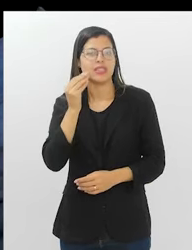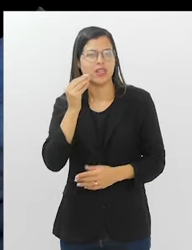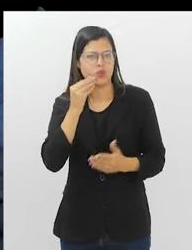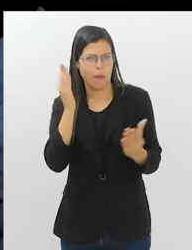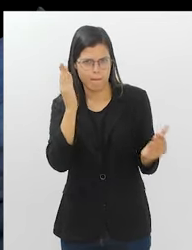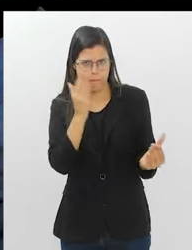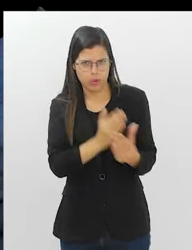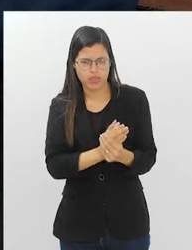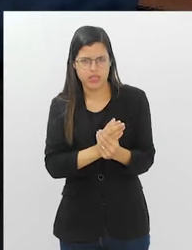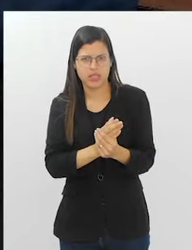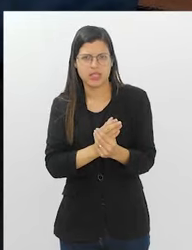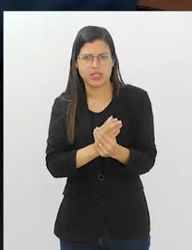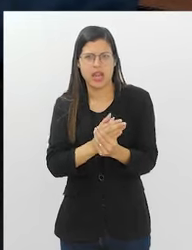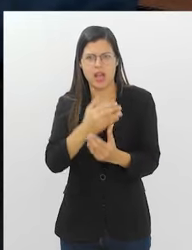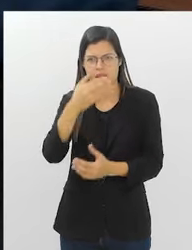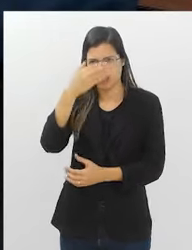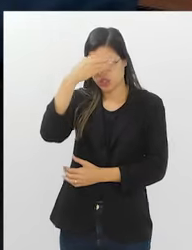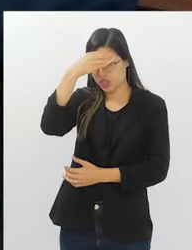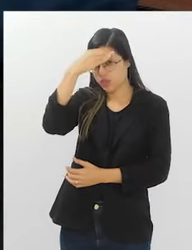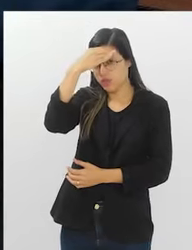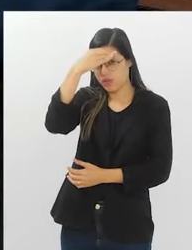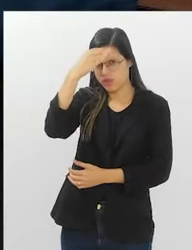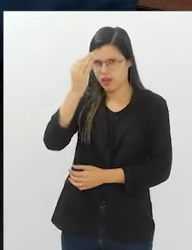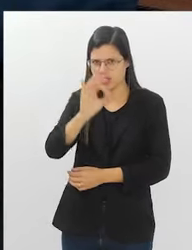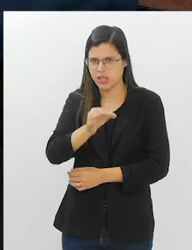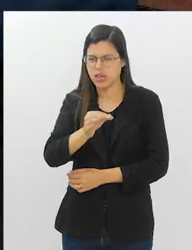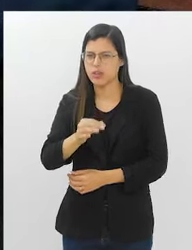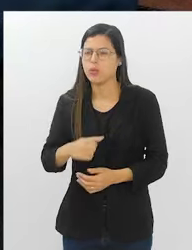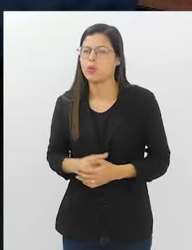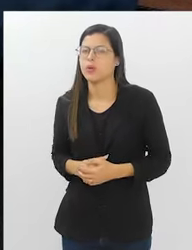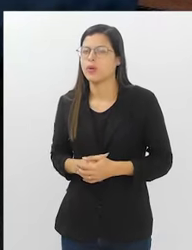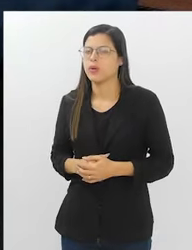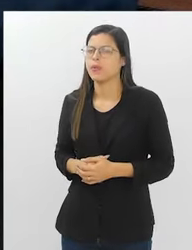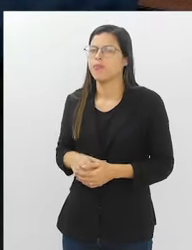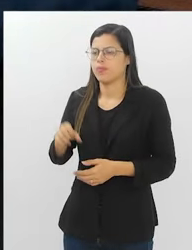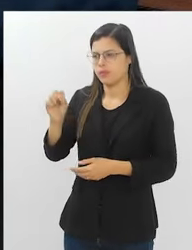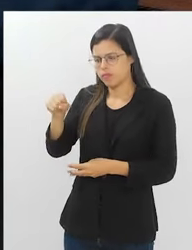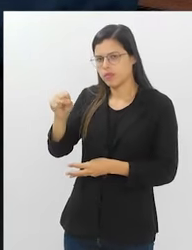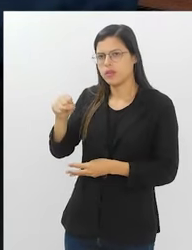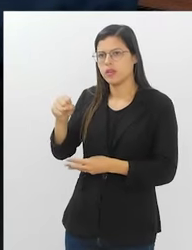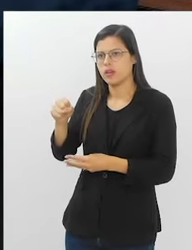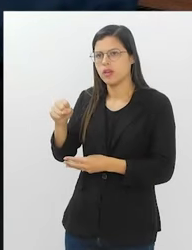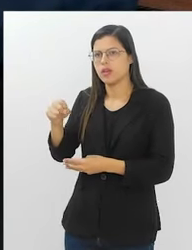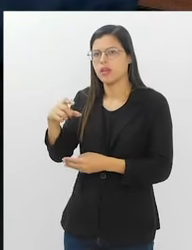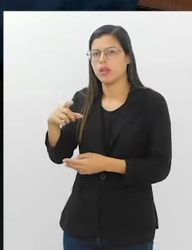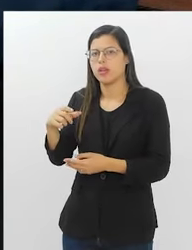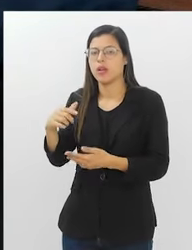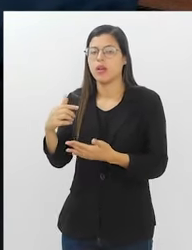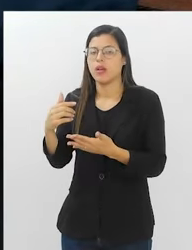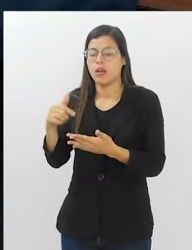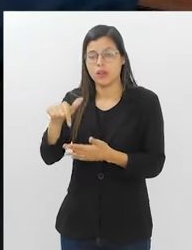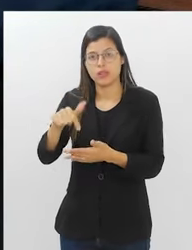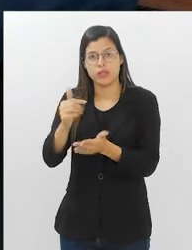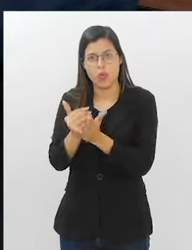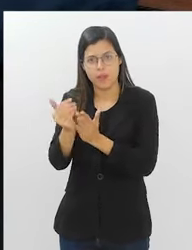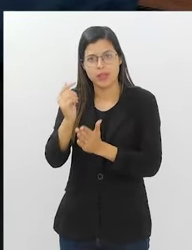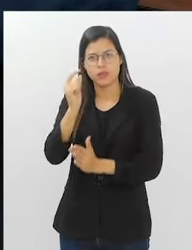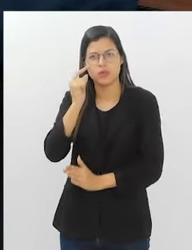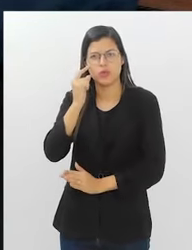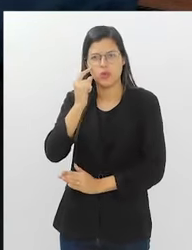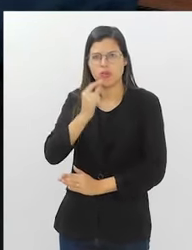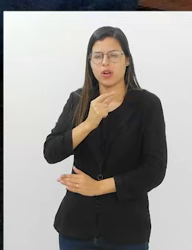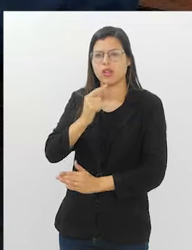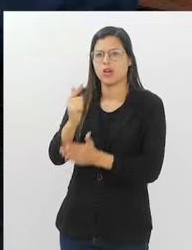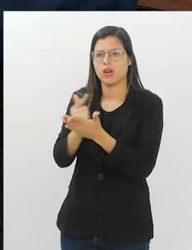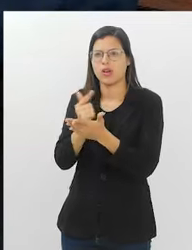psicografou dele, não é É isso? verdade. A gente teve essas perseguições iniciais com Allan Kardec, ainda vão se espalhando